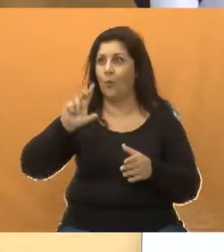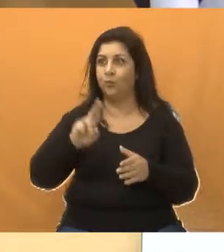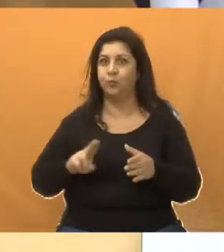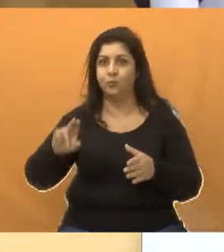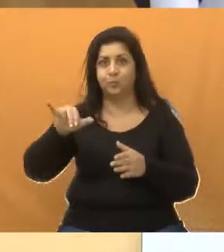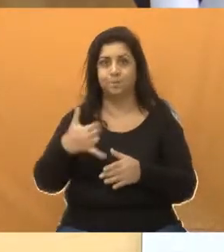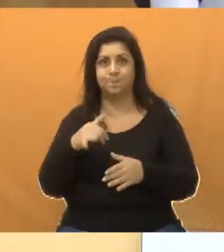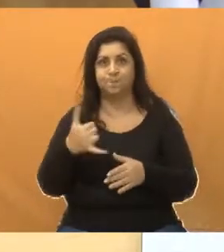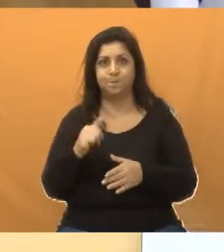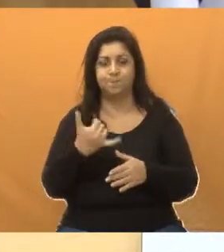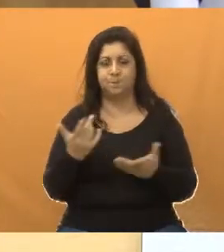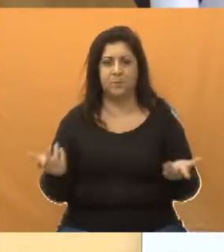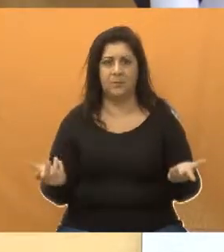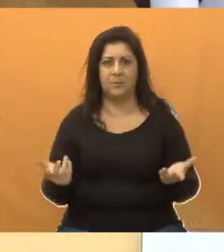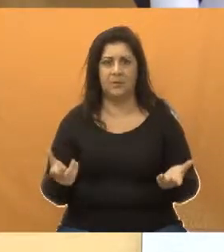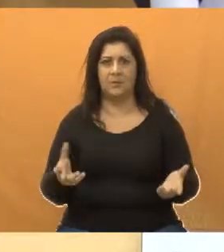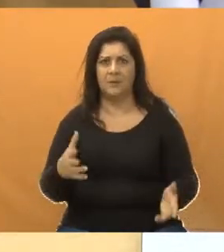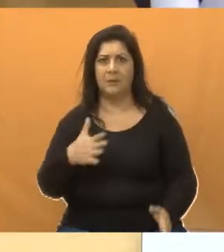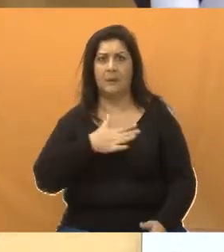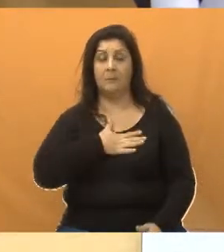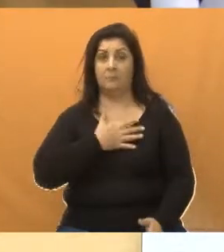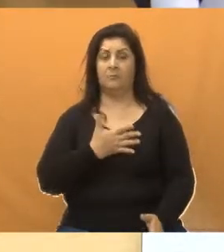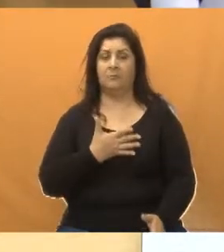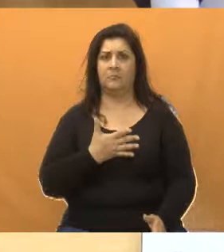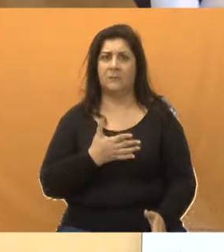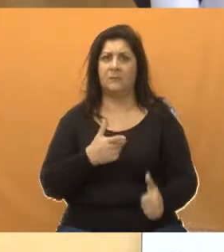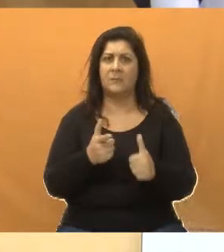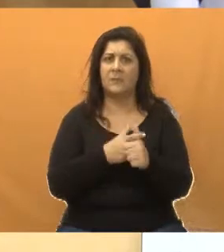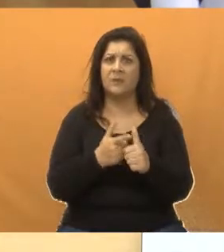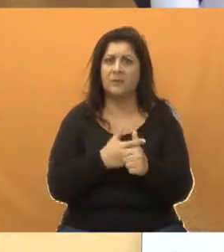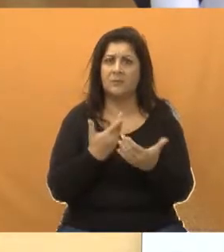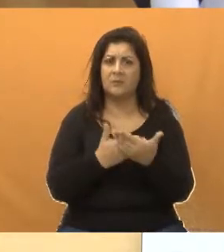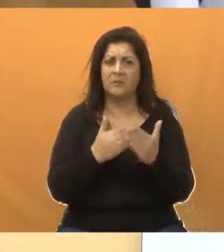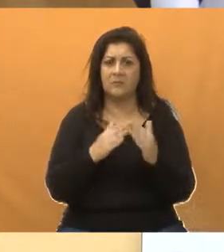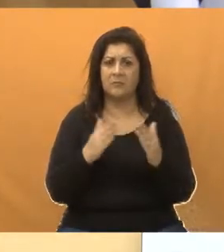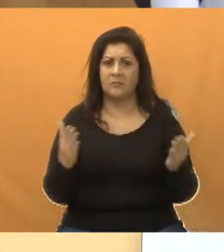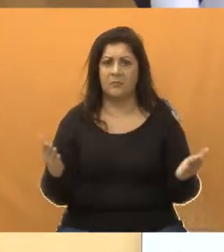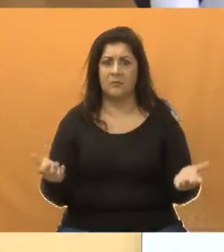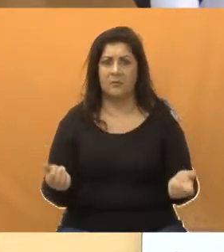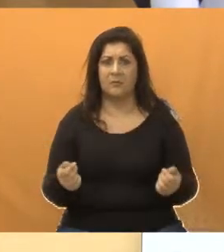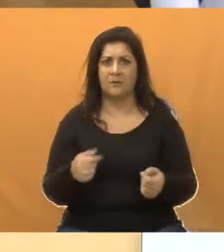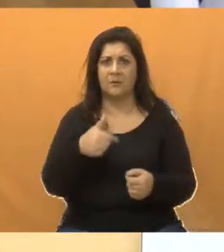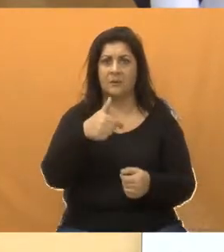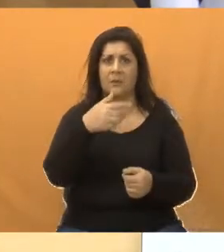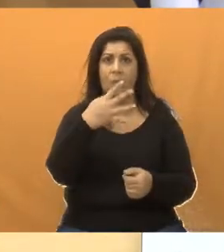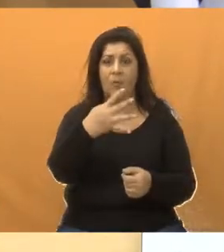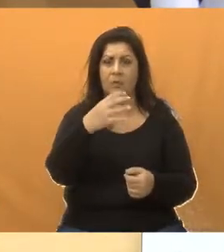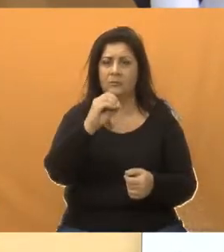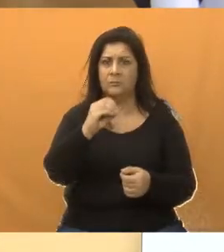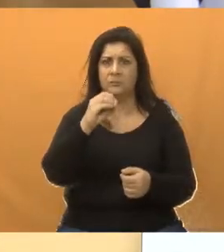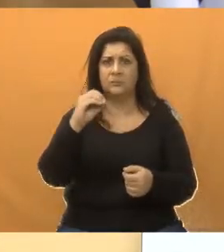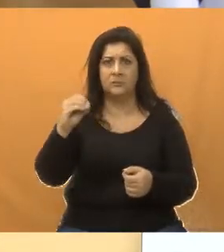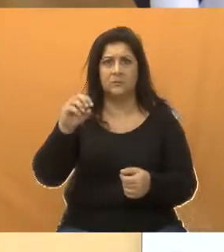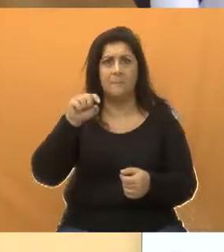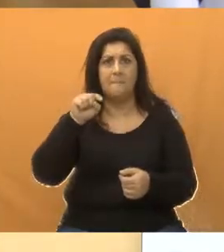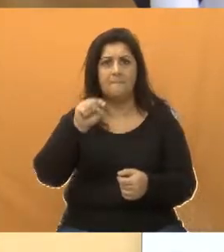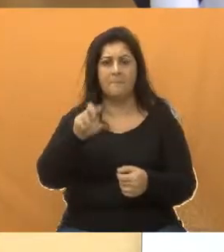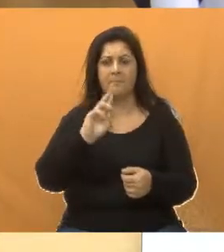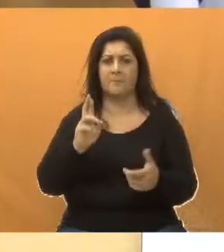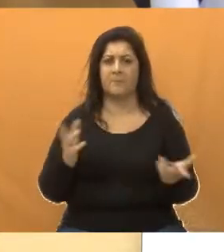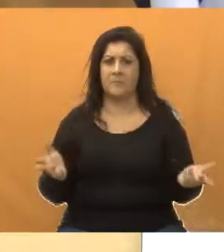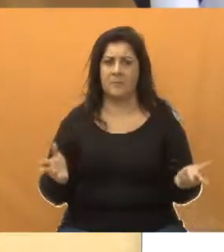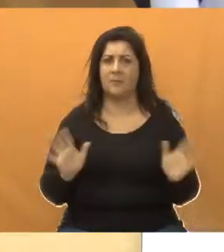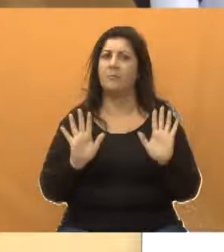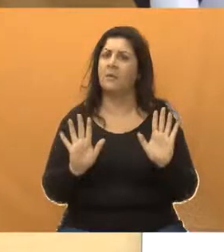aqui com o valor de conta aqui de débito de algumas escolas, 70, 80, 400 mil reais. Então, peraí, se